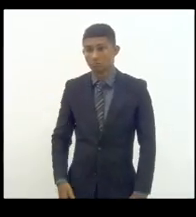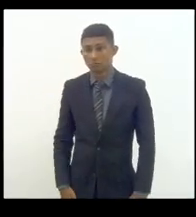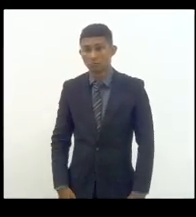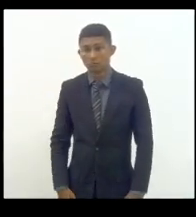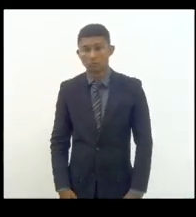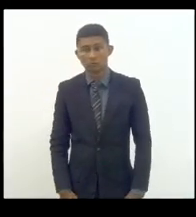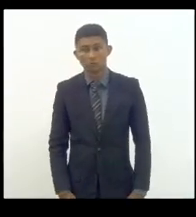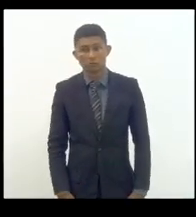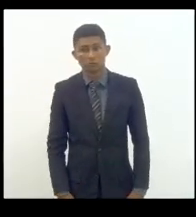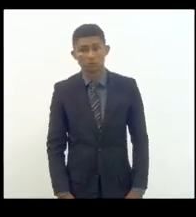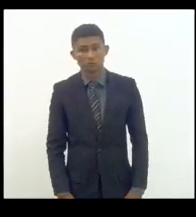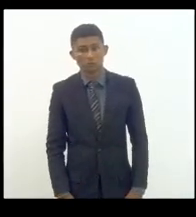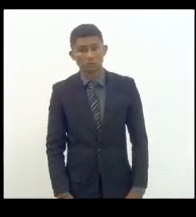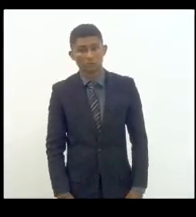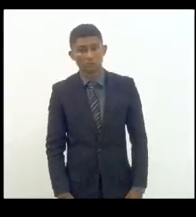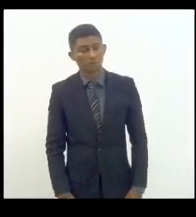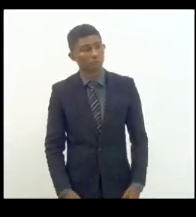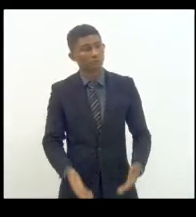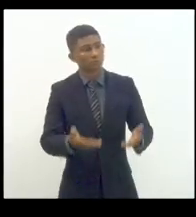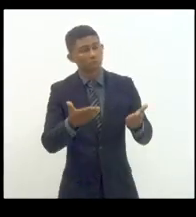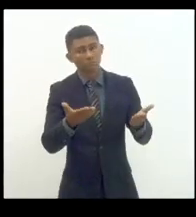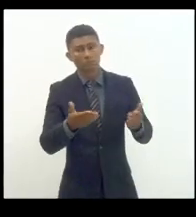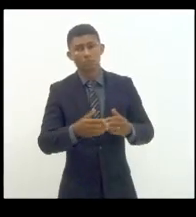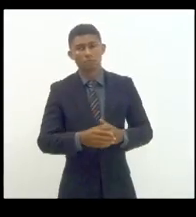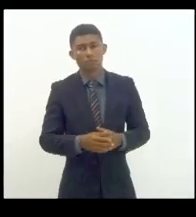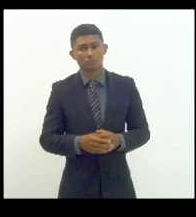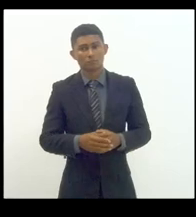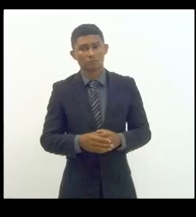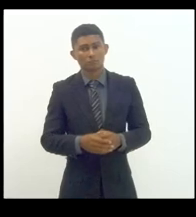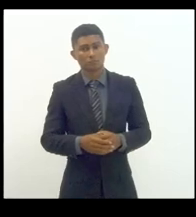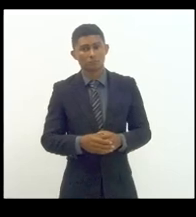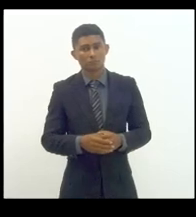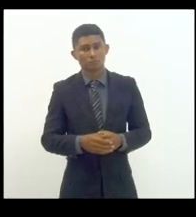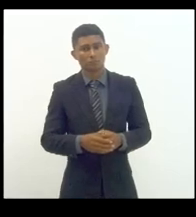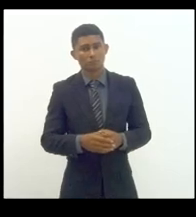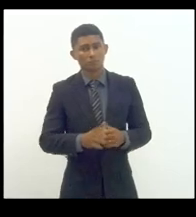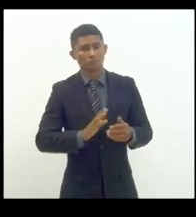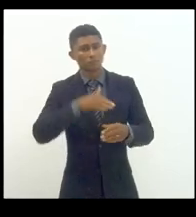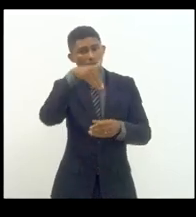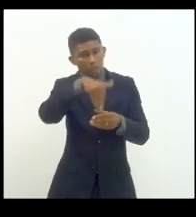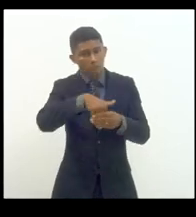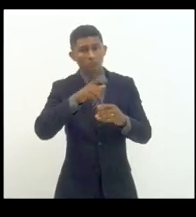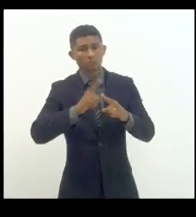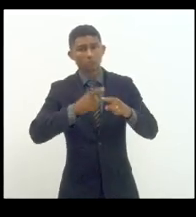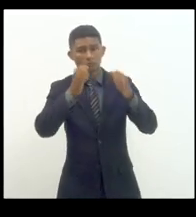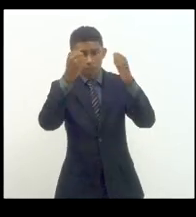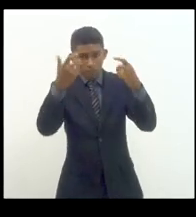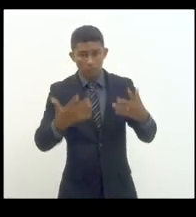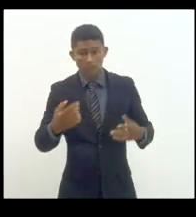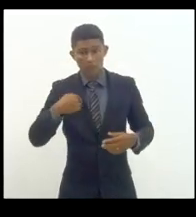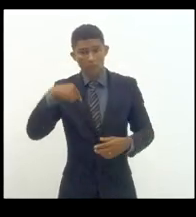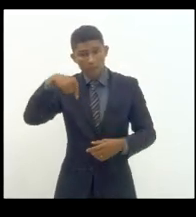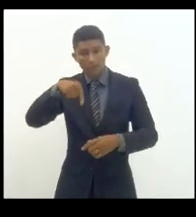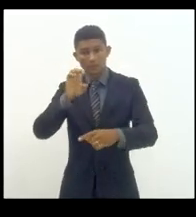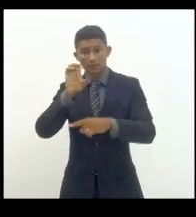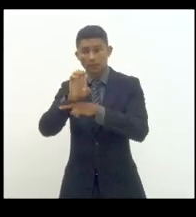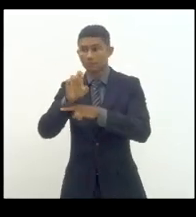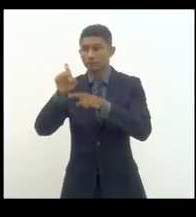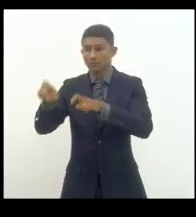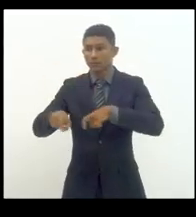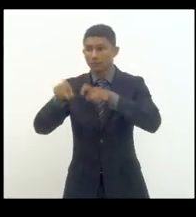Querido, presidente, eu deixaria dar só minha explicação de voto, que eu estou em deslocamento aqui no interior do estado. Deslocamento,